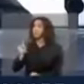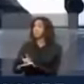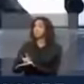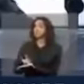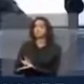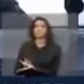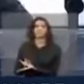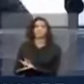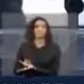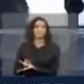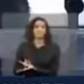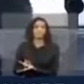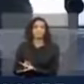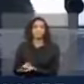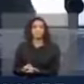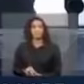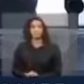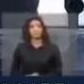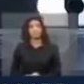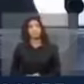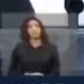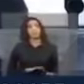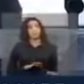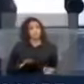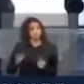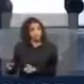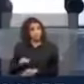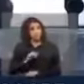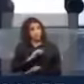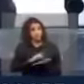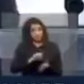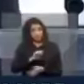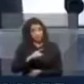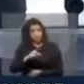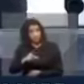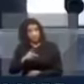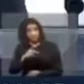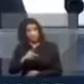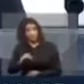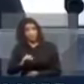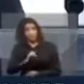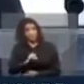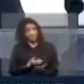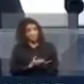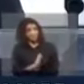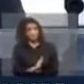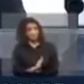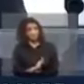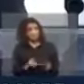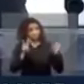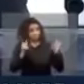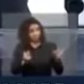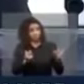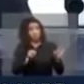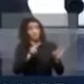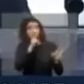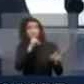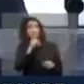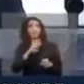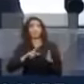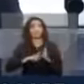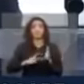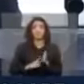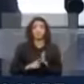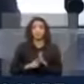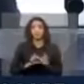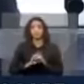o eventual deferimento do pedido dessa DPF, no sentido de autorizar legalmente o assassinato do ser humano no ventre